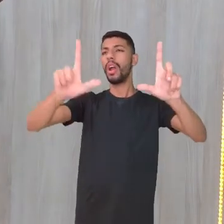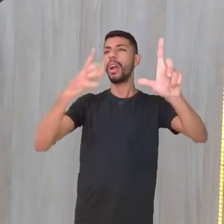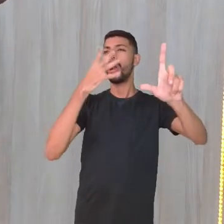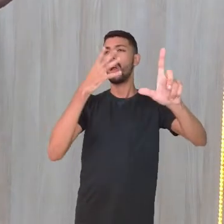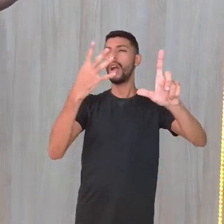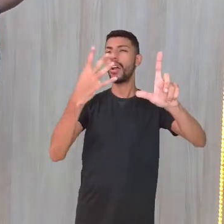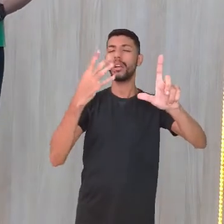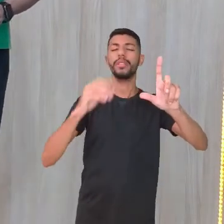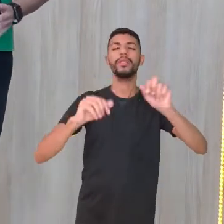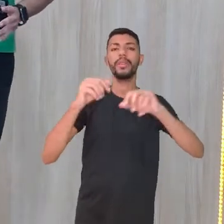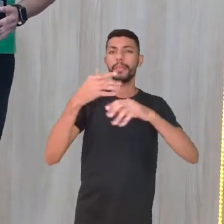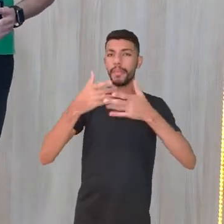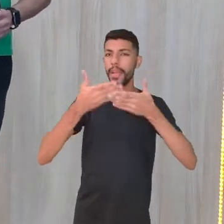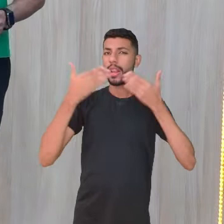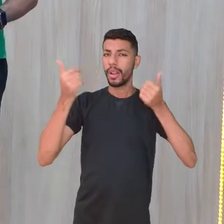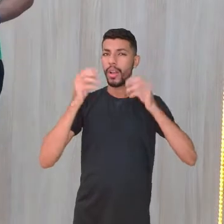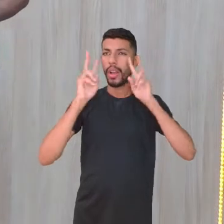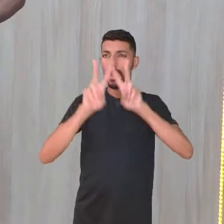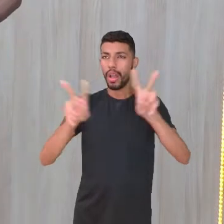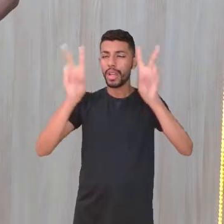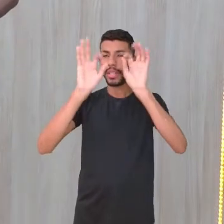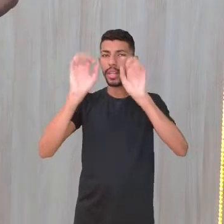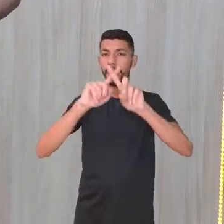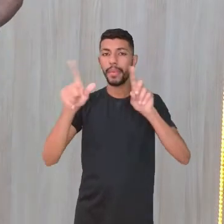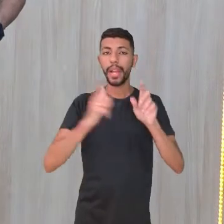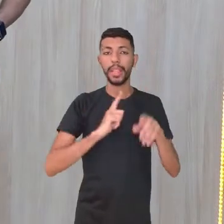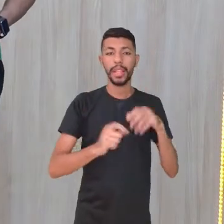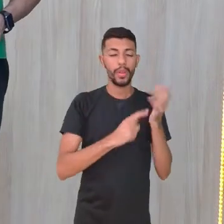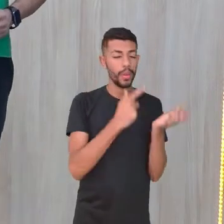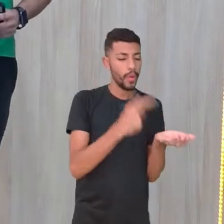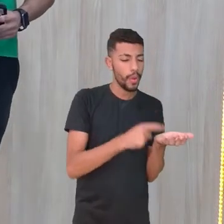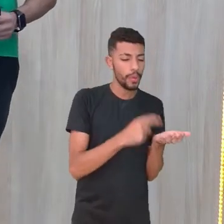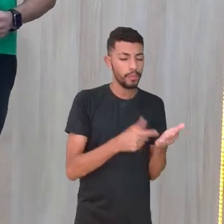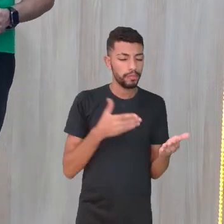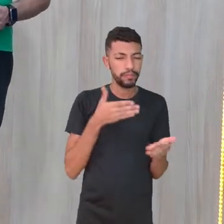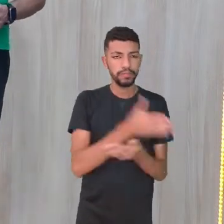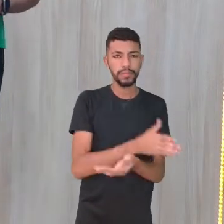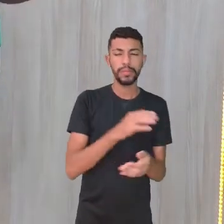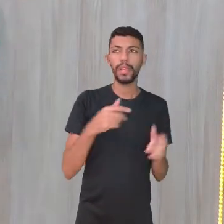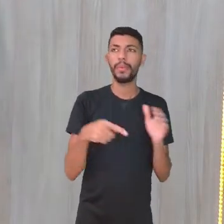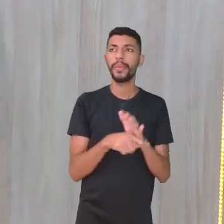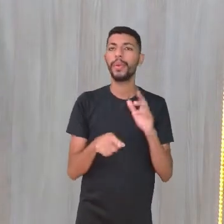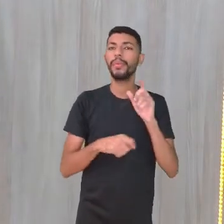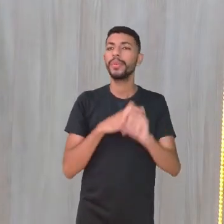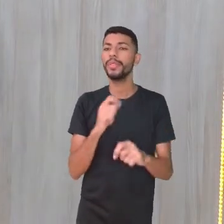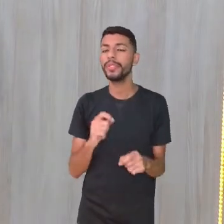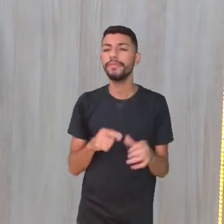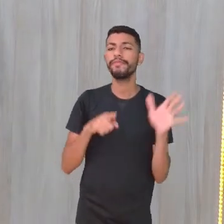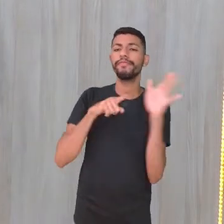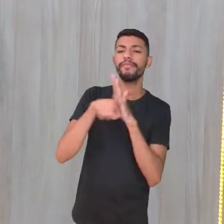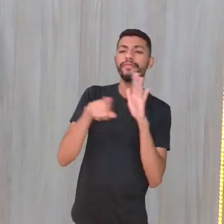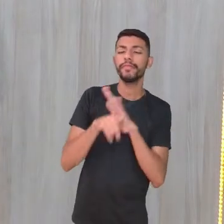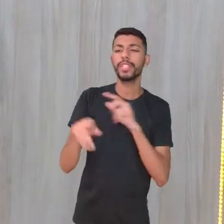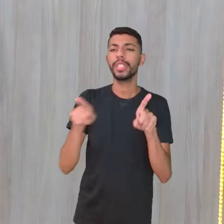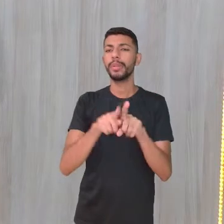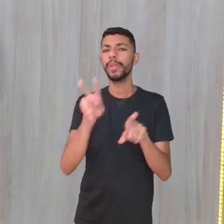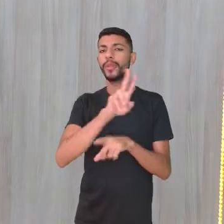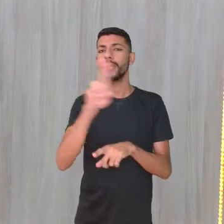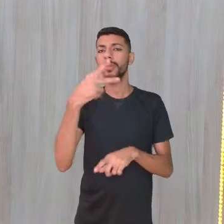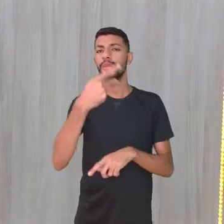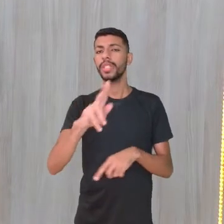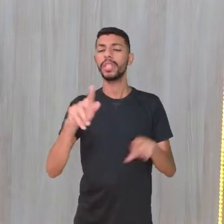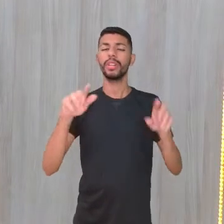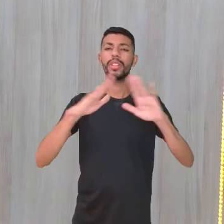né? Mas está com o aplicativo logado aí para fazer suas perguntas, mandar o seu nome aí, a escola presencial que